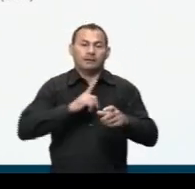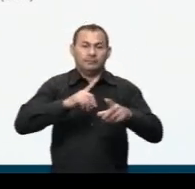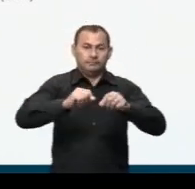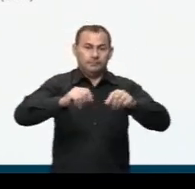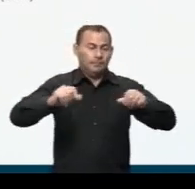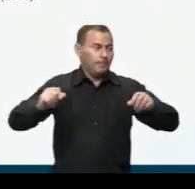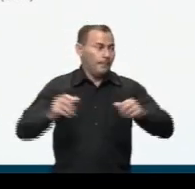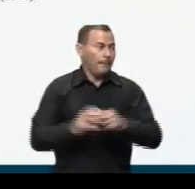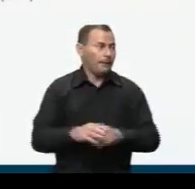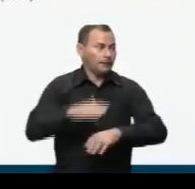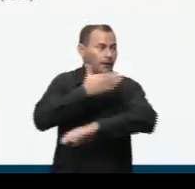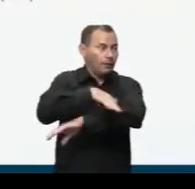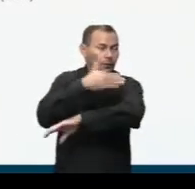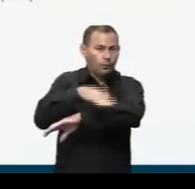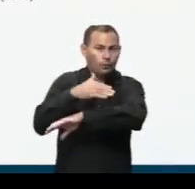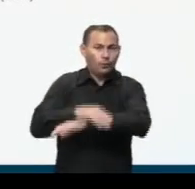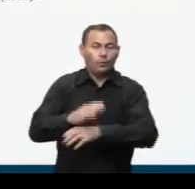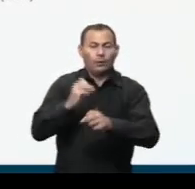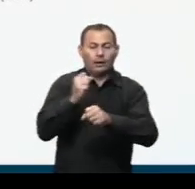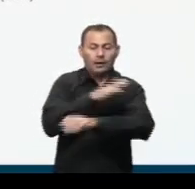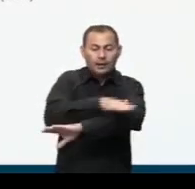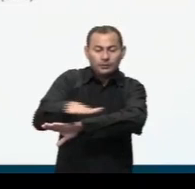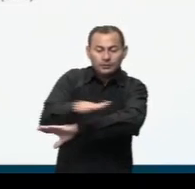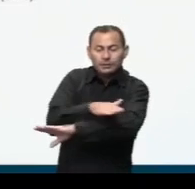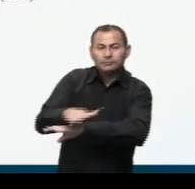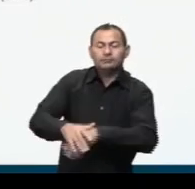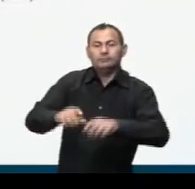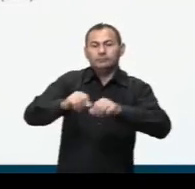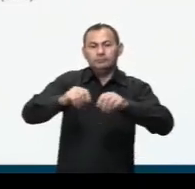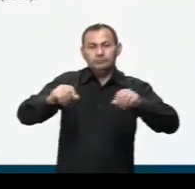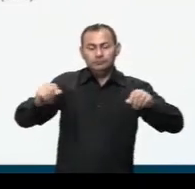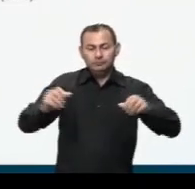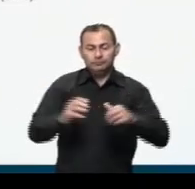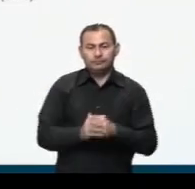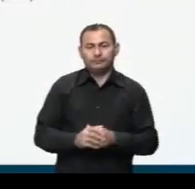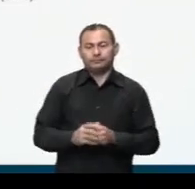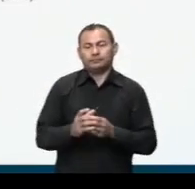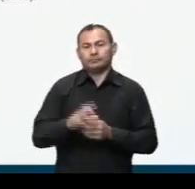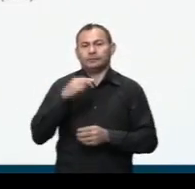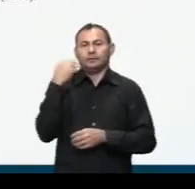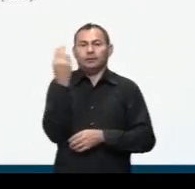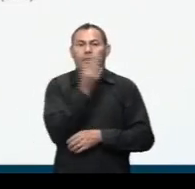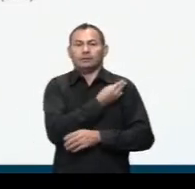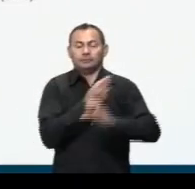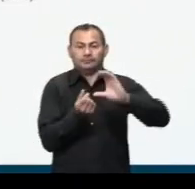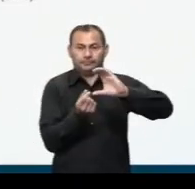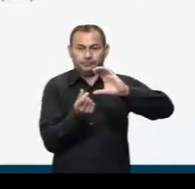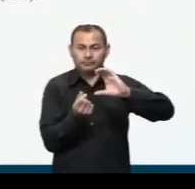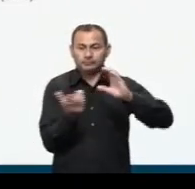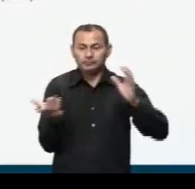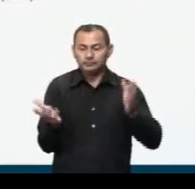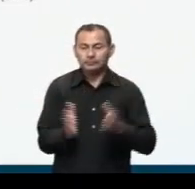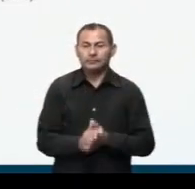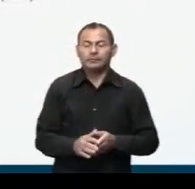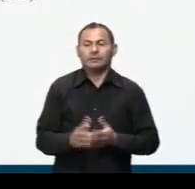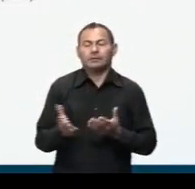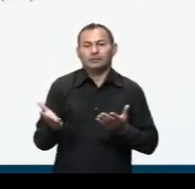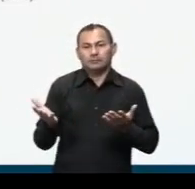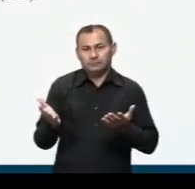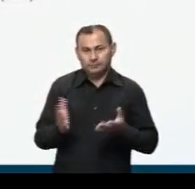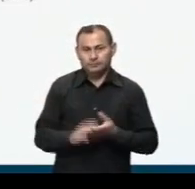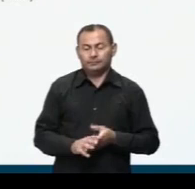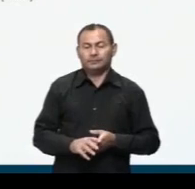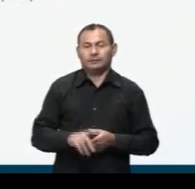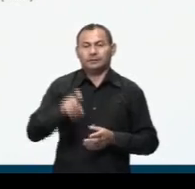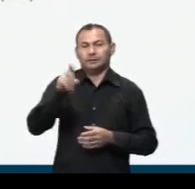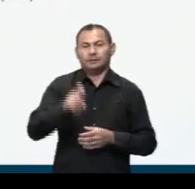terreno, a rua, a calçada e o terreno do nosso cliente, do rapaz aqui, né?